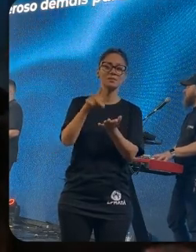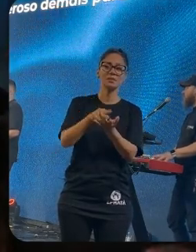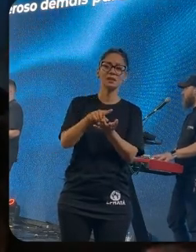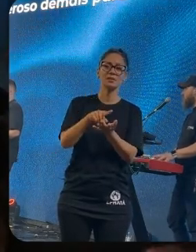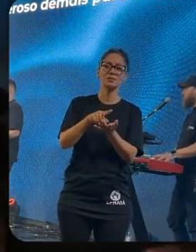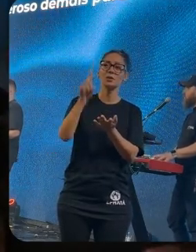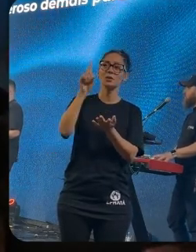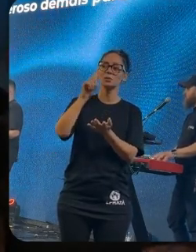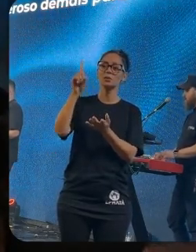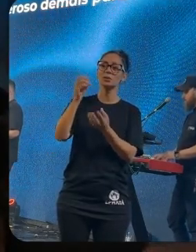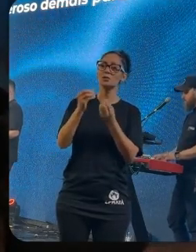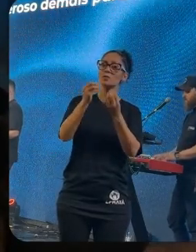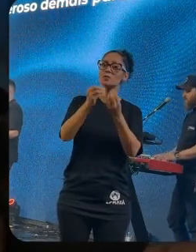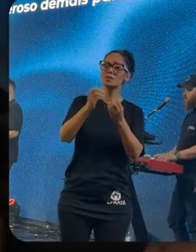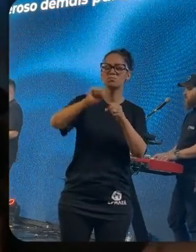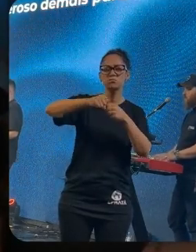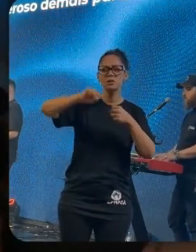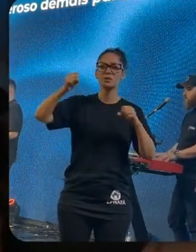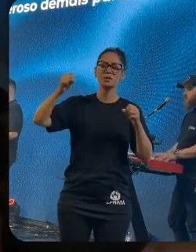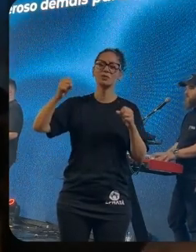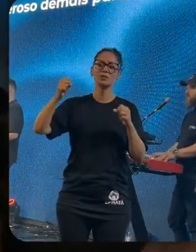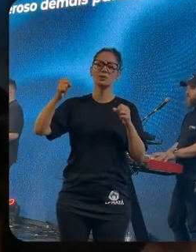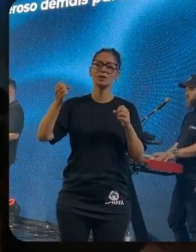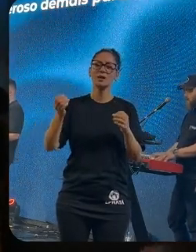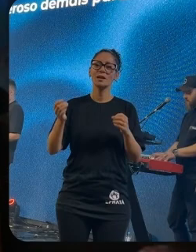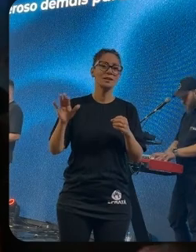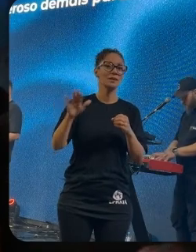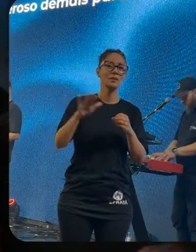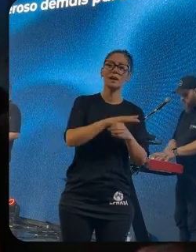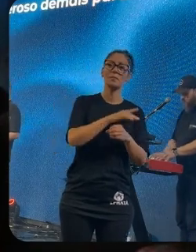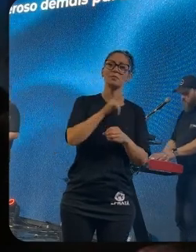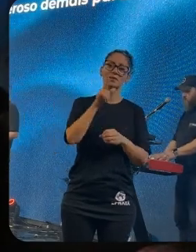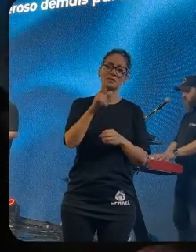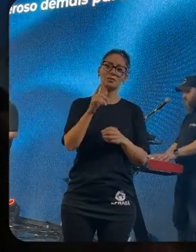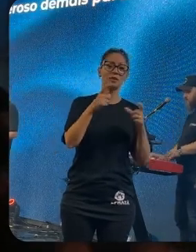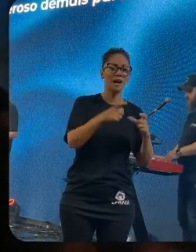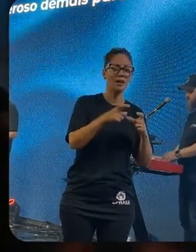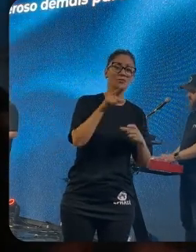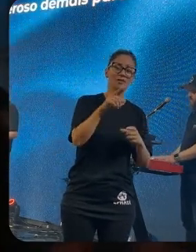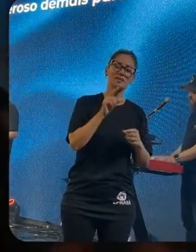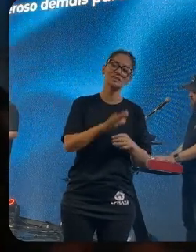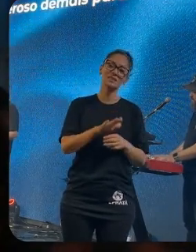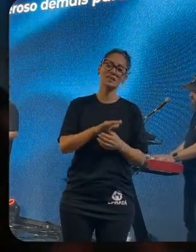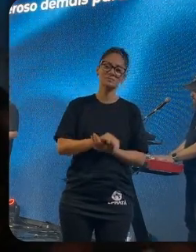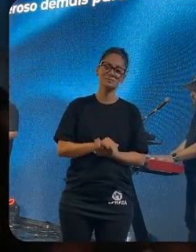Deus depositou em você é tão grande que não cabe mais no lugar em que você está.